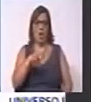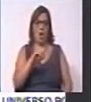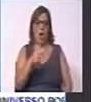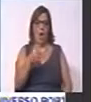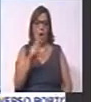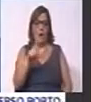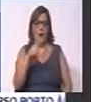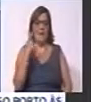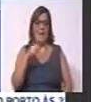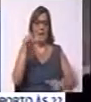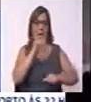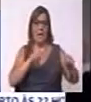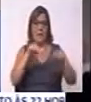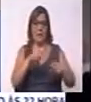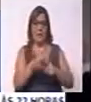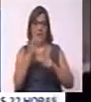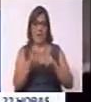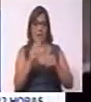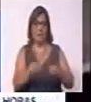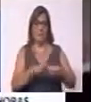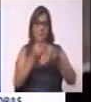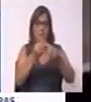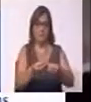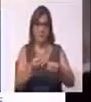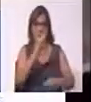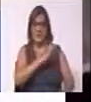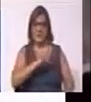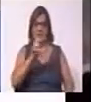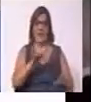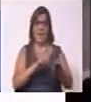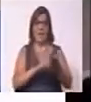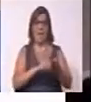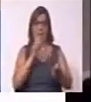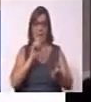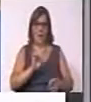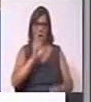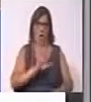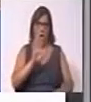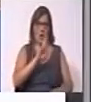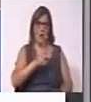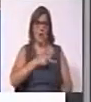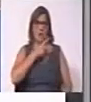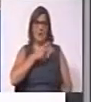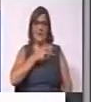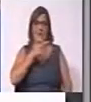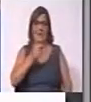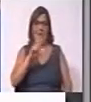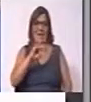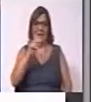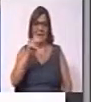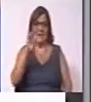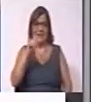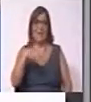galardão da química deste ano foi entregue ao cientista norte americano da universidade do texas na